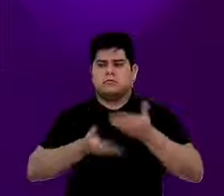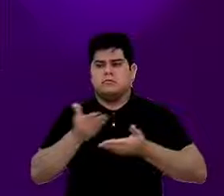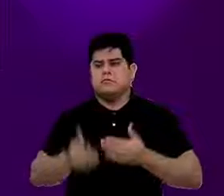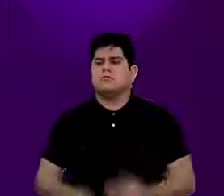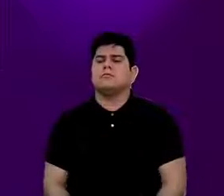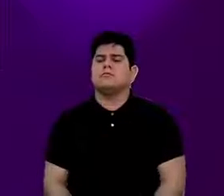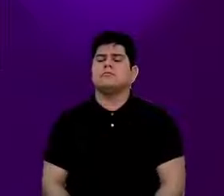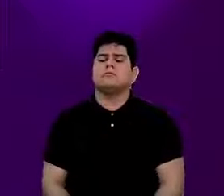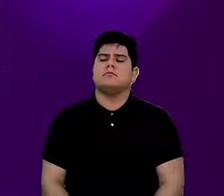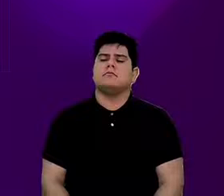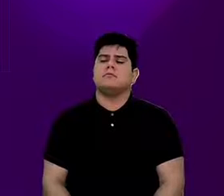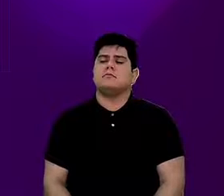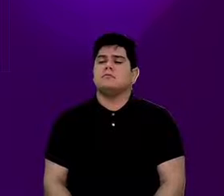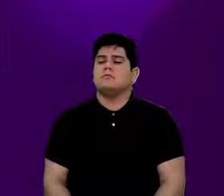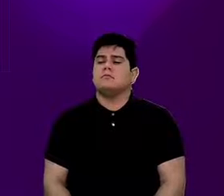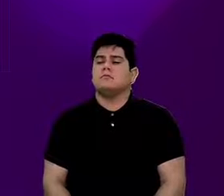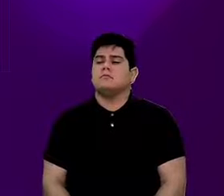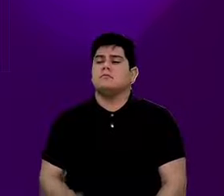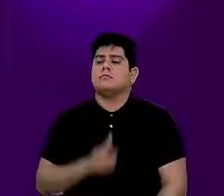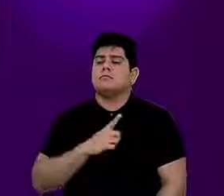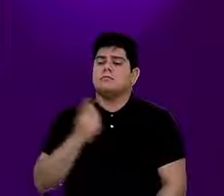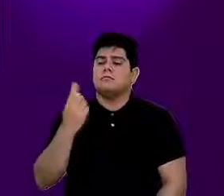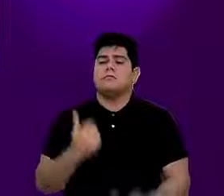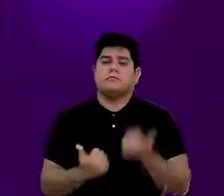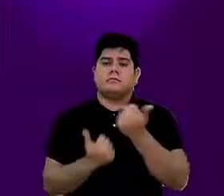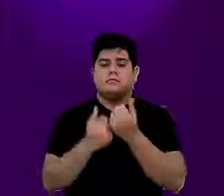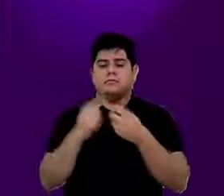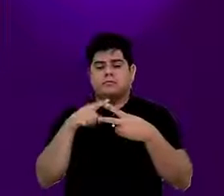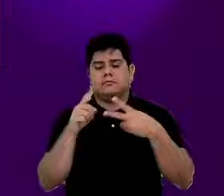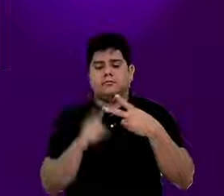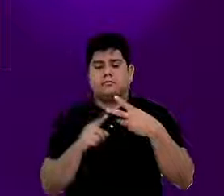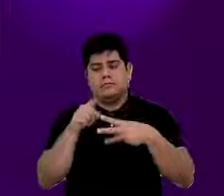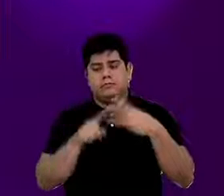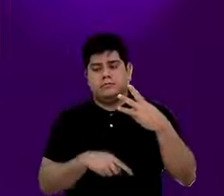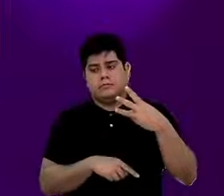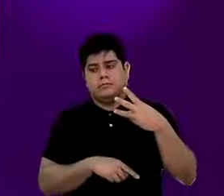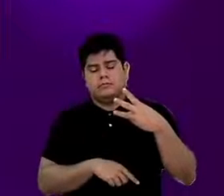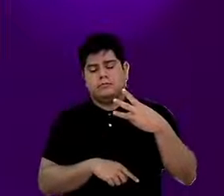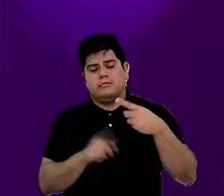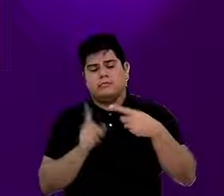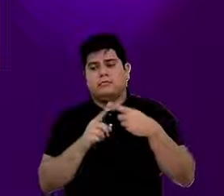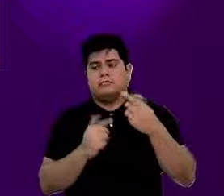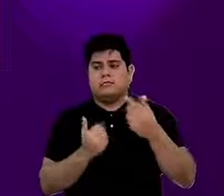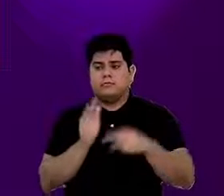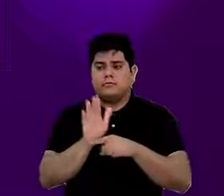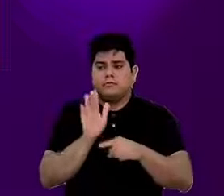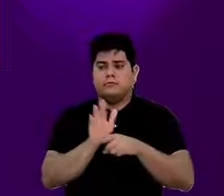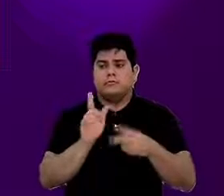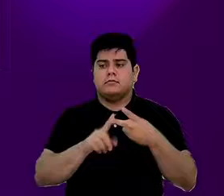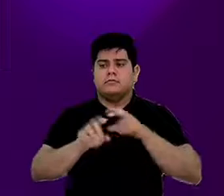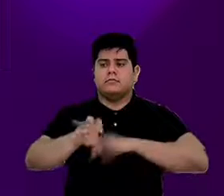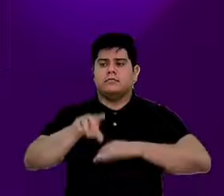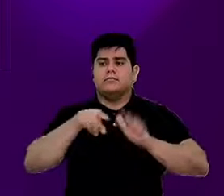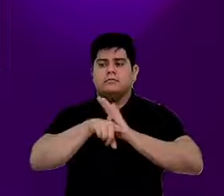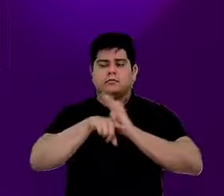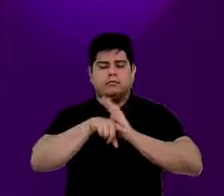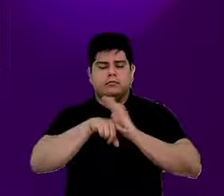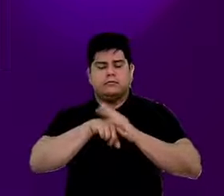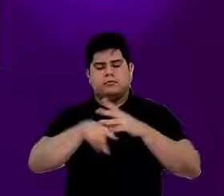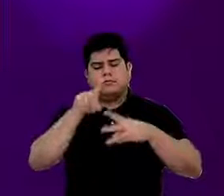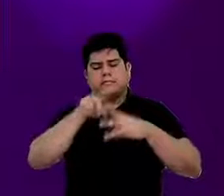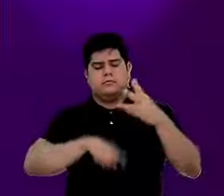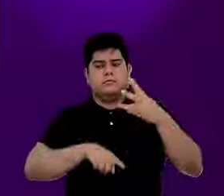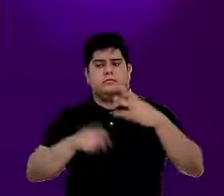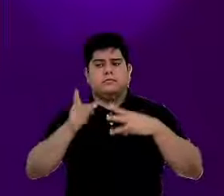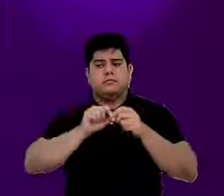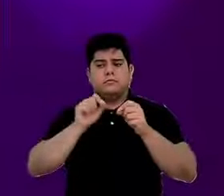pacientes. Então, a gente tem como pilares, né, três grandes pilares, assistência, ensino e pesquisa, em que a gente faz